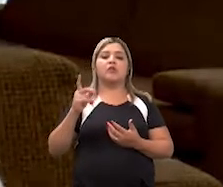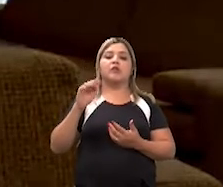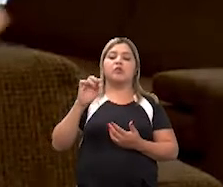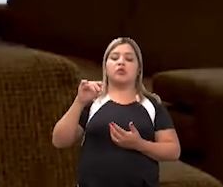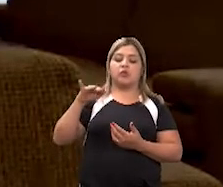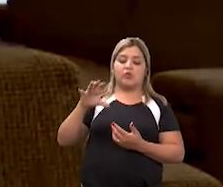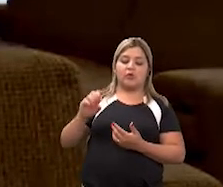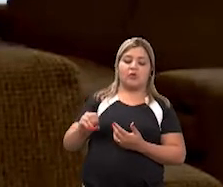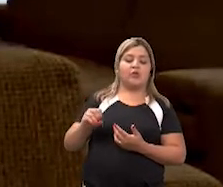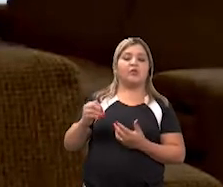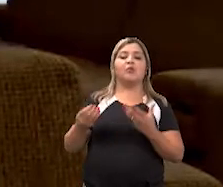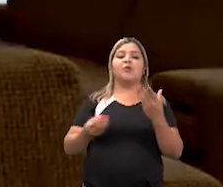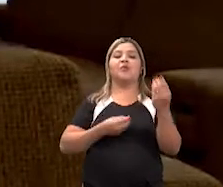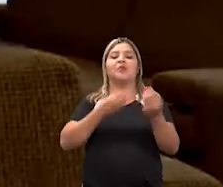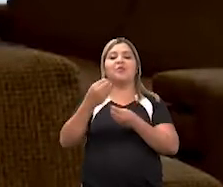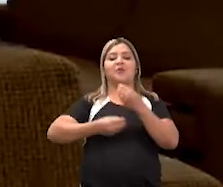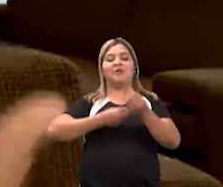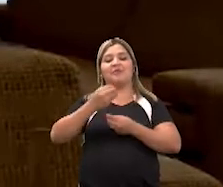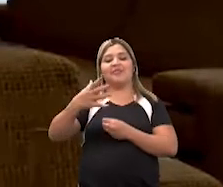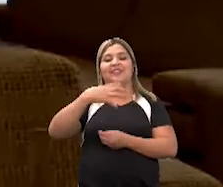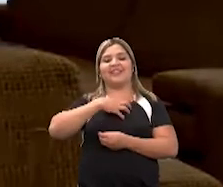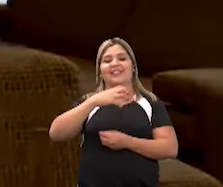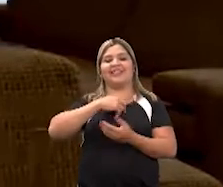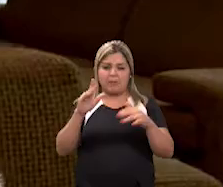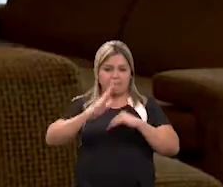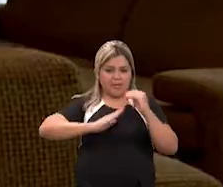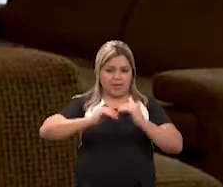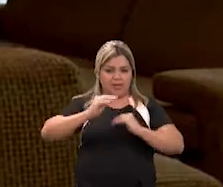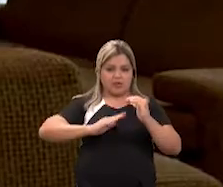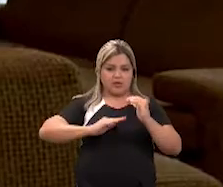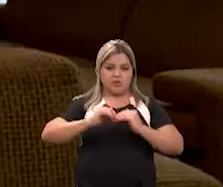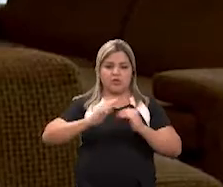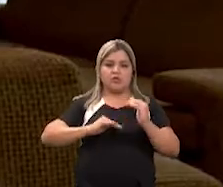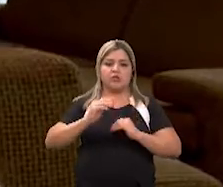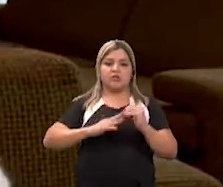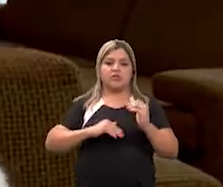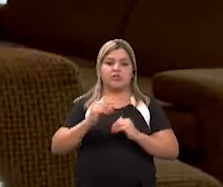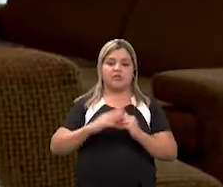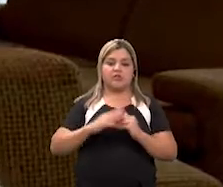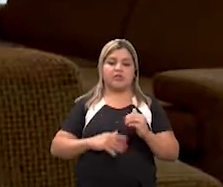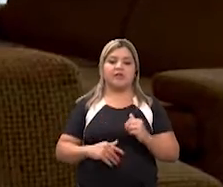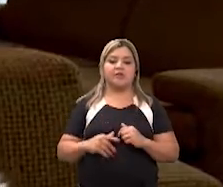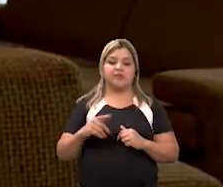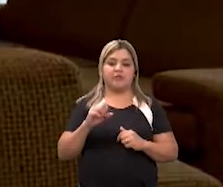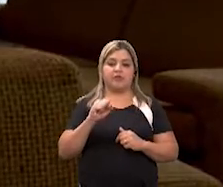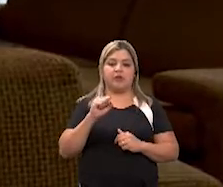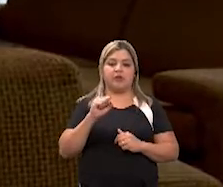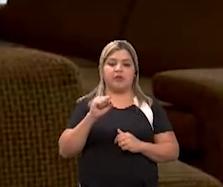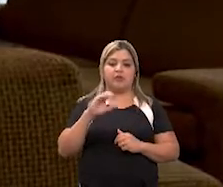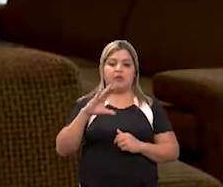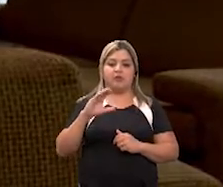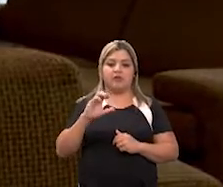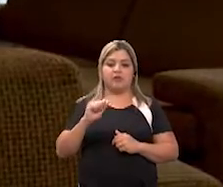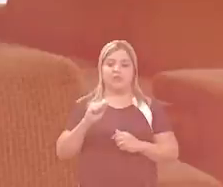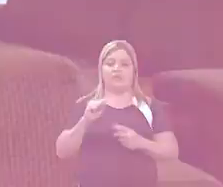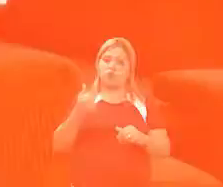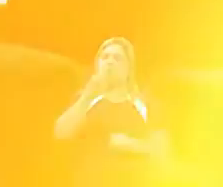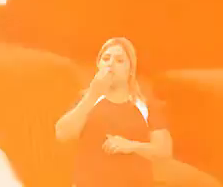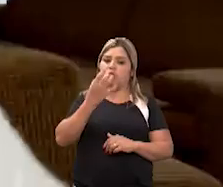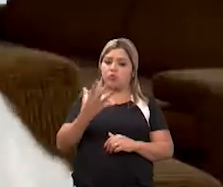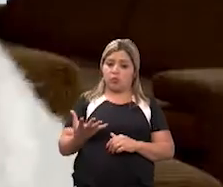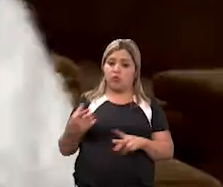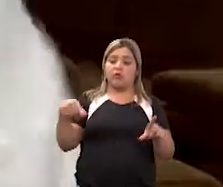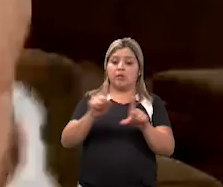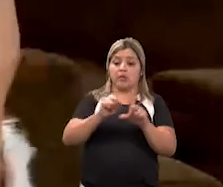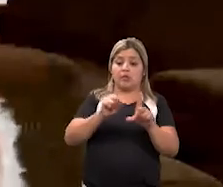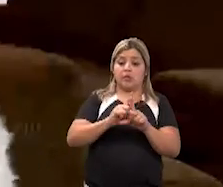que é aí que vai ter as variedades do tipo de pele. Então a gente tem pele seca, pele normal, pele oleosa e pele mista.